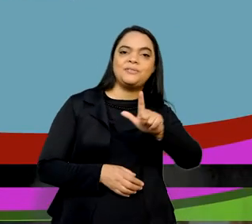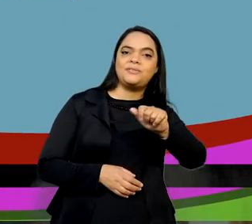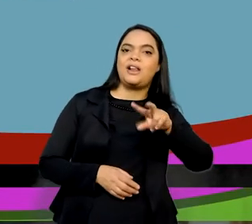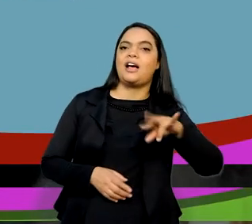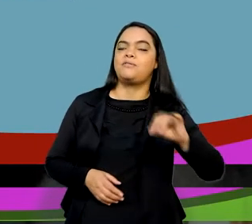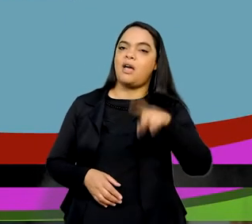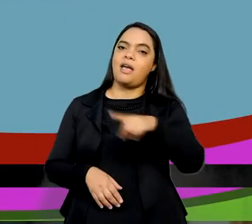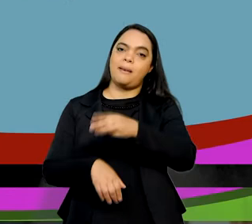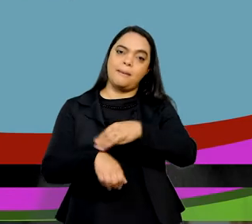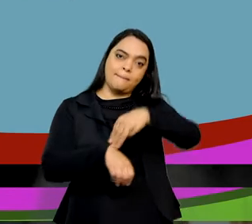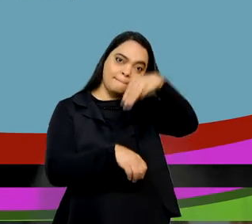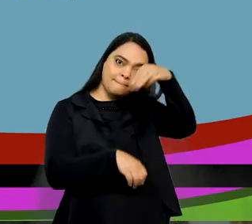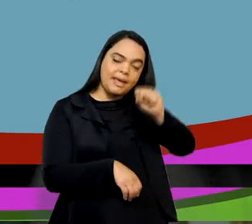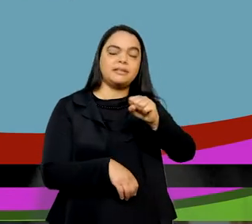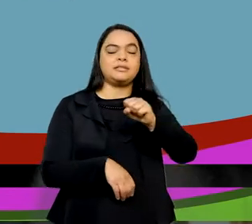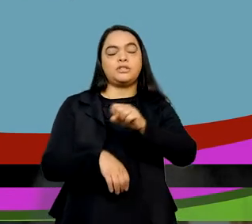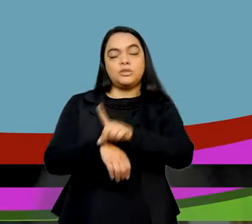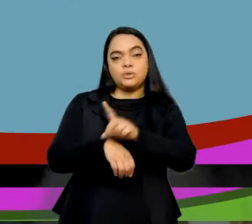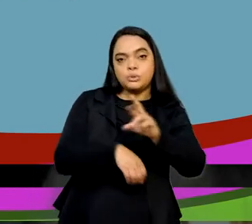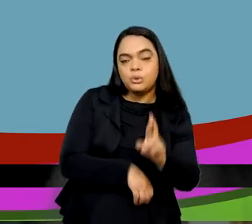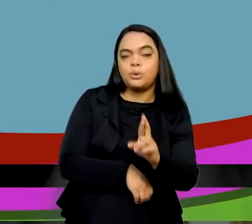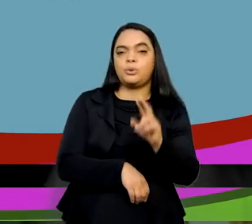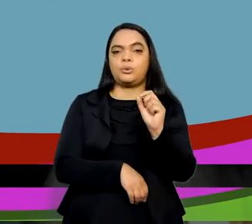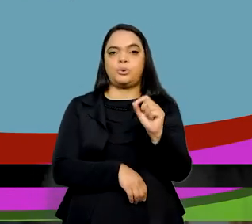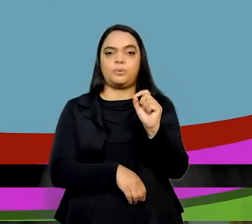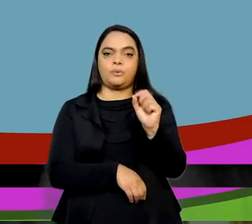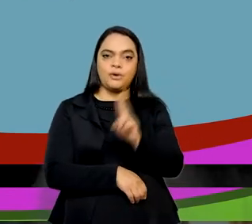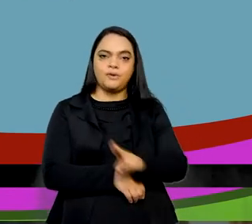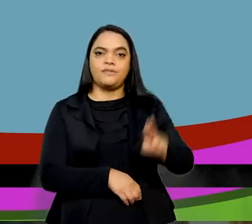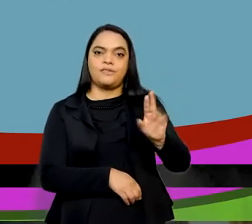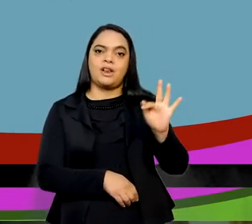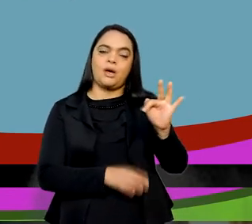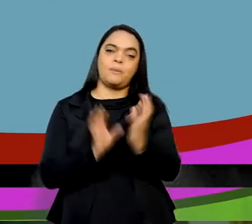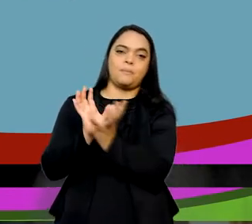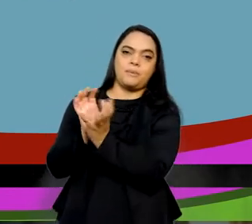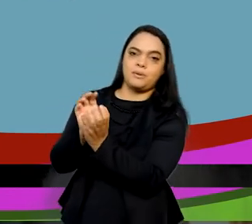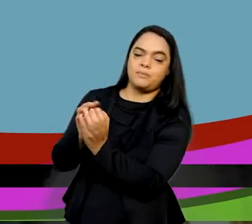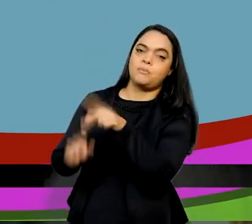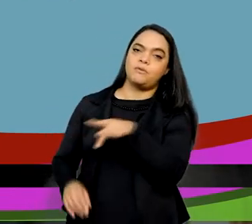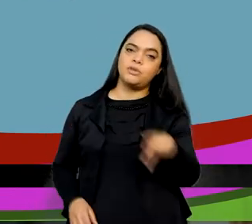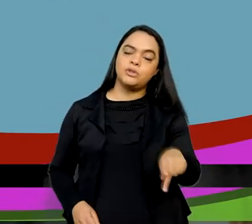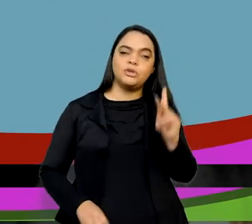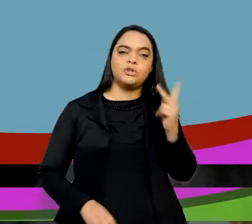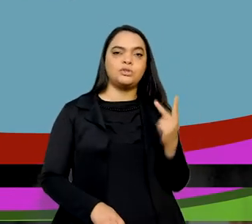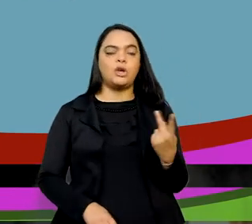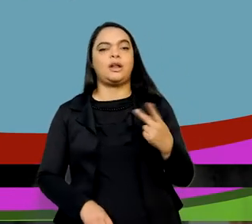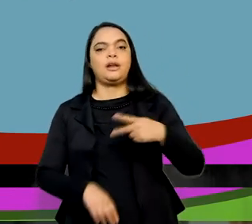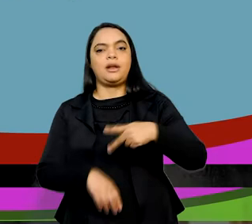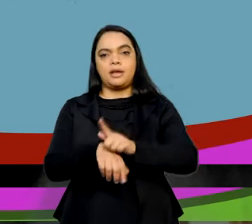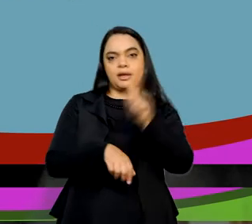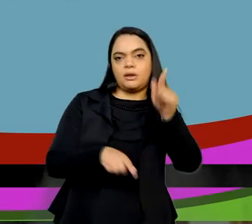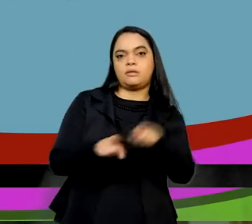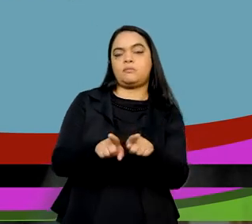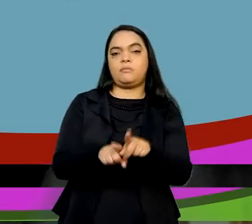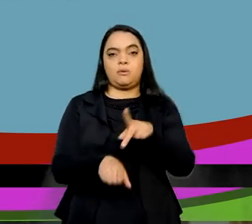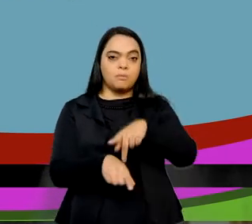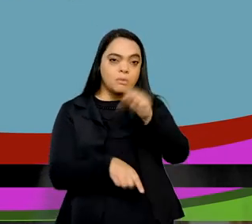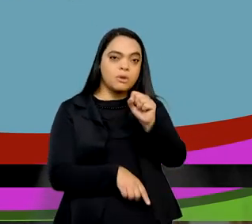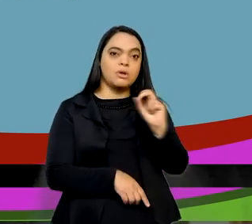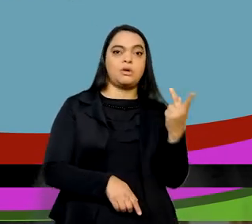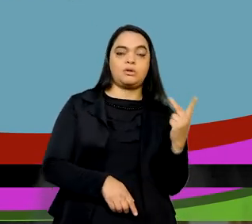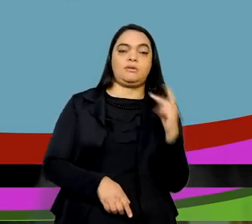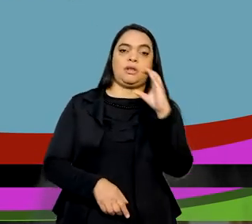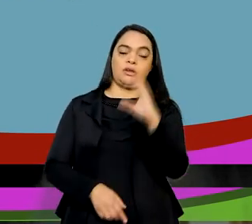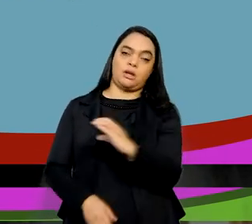doutor pela Universidade Federal de Pernambuco, professor de História na graduação e no programa de pós-graduação em História na